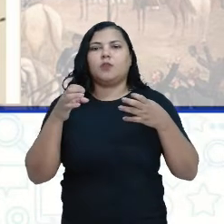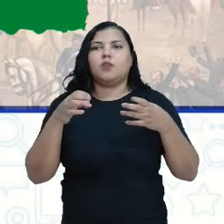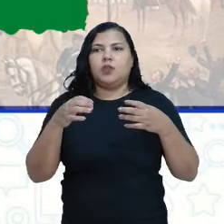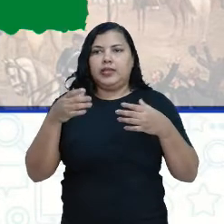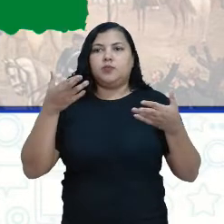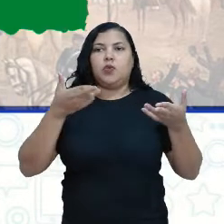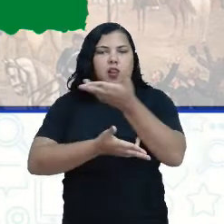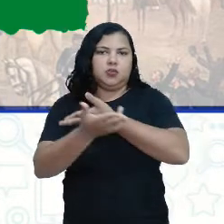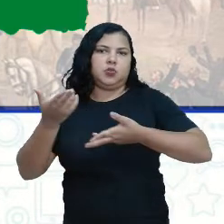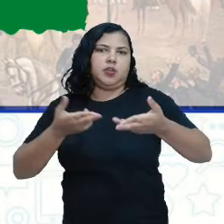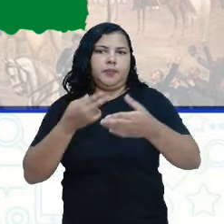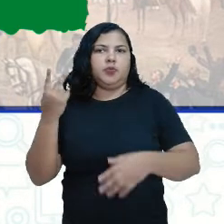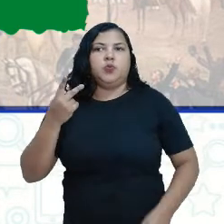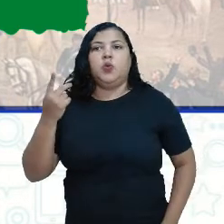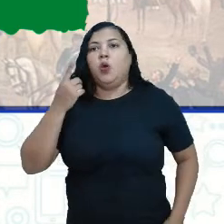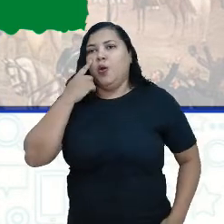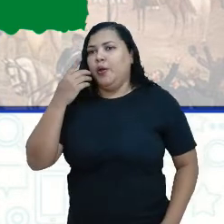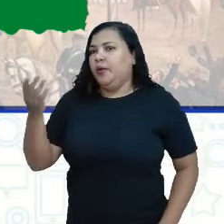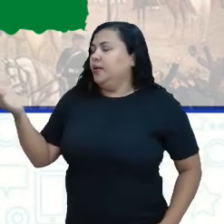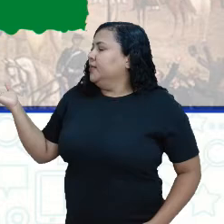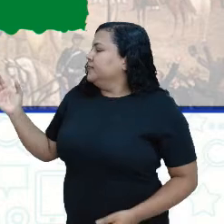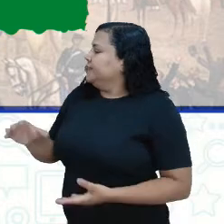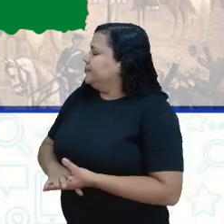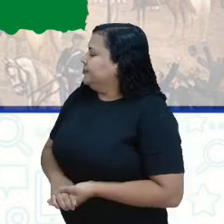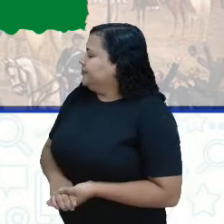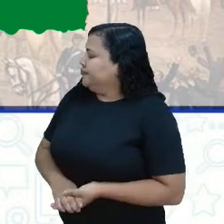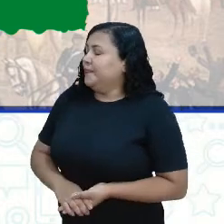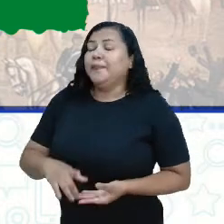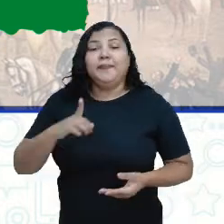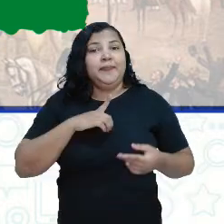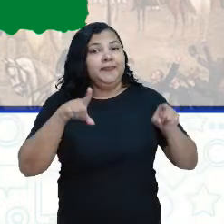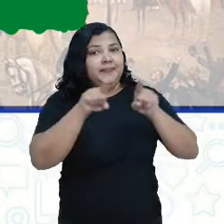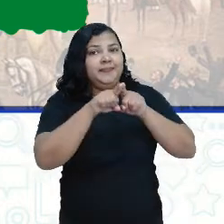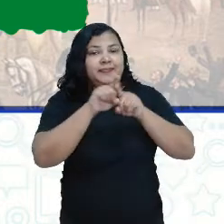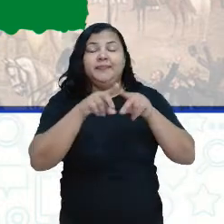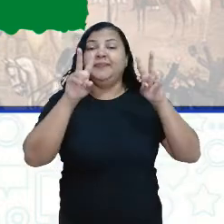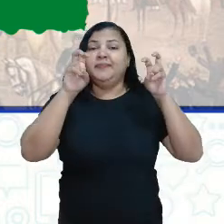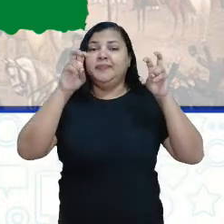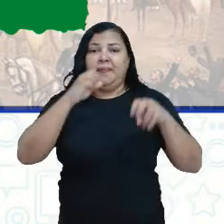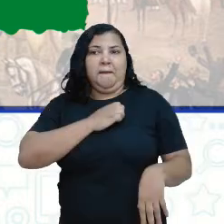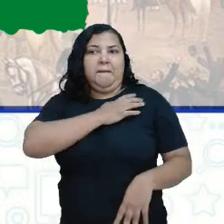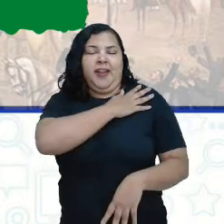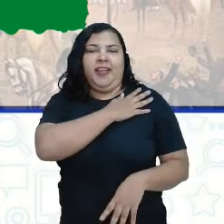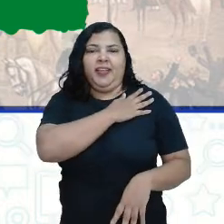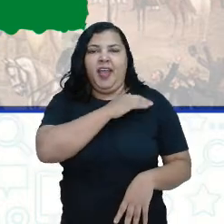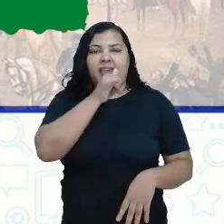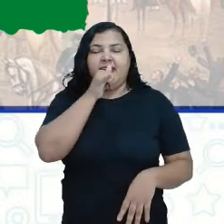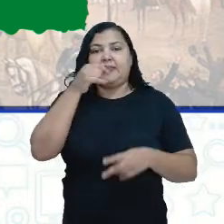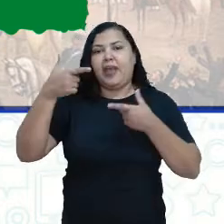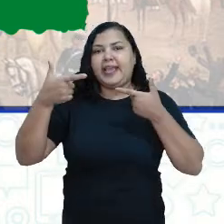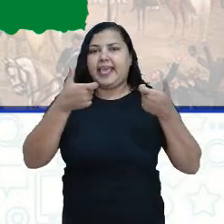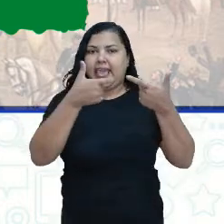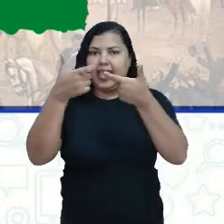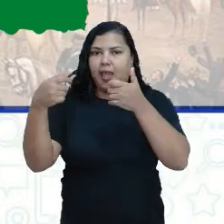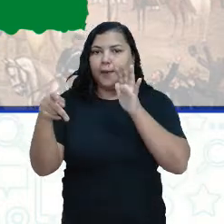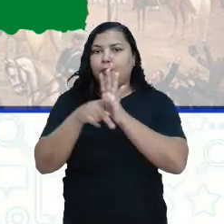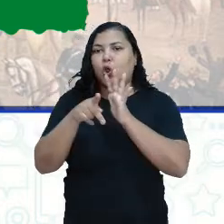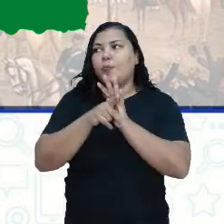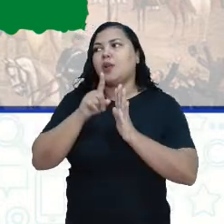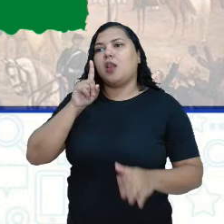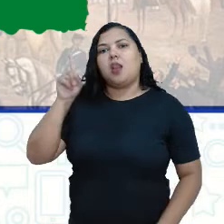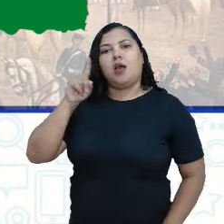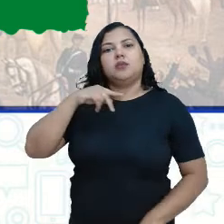desgaste também para o imperador. Então existia a questão militar. Após a Guerra do Paraguai, né, que